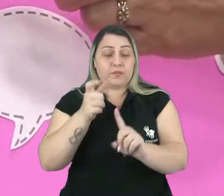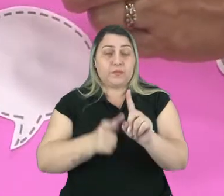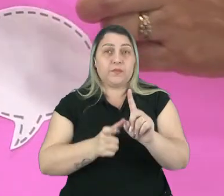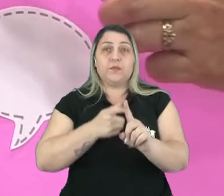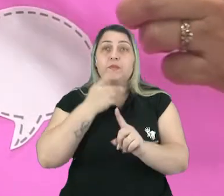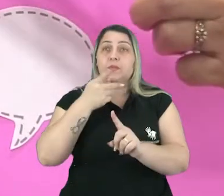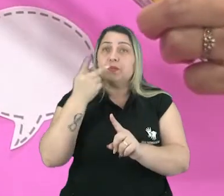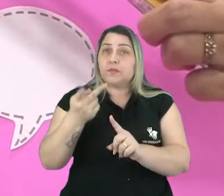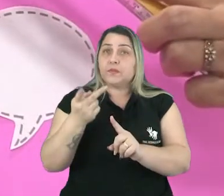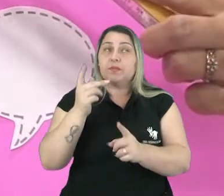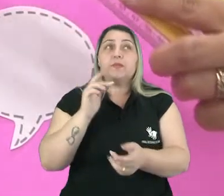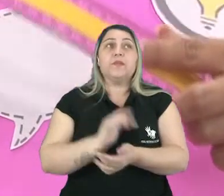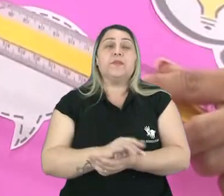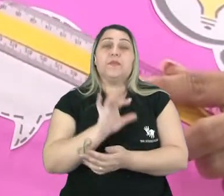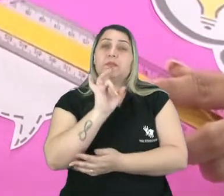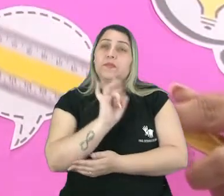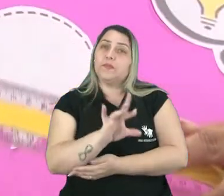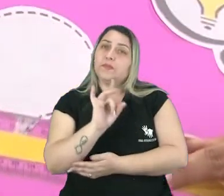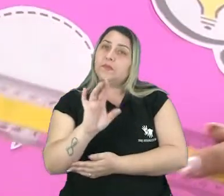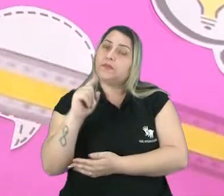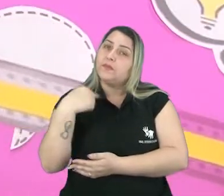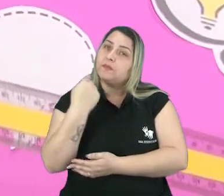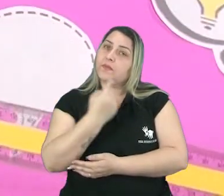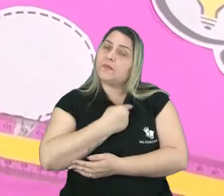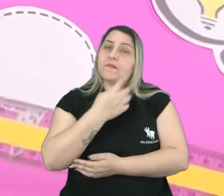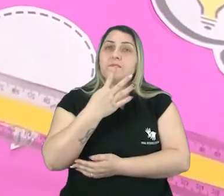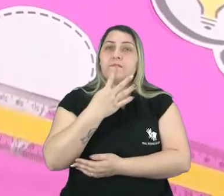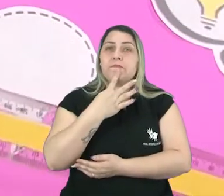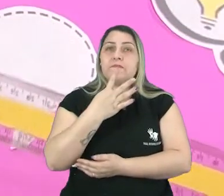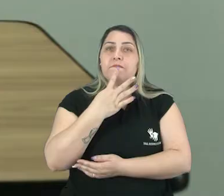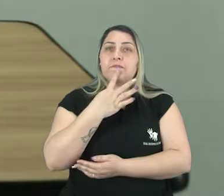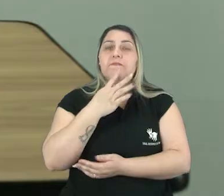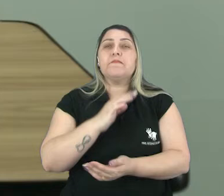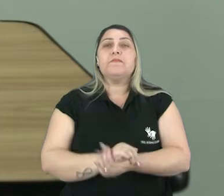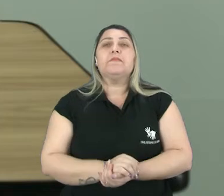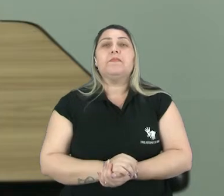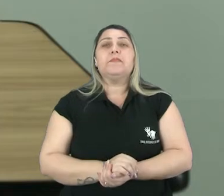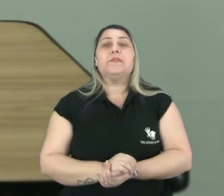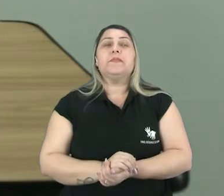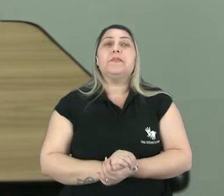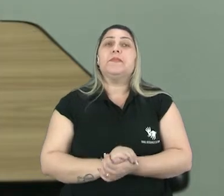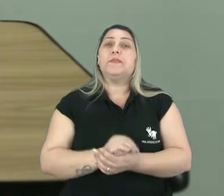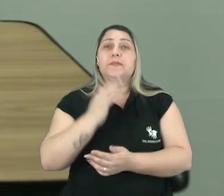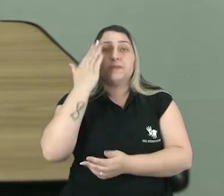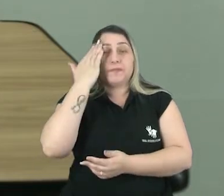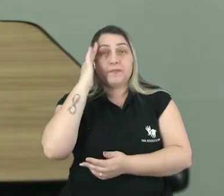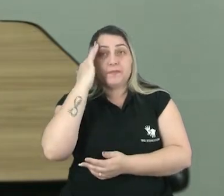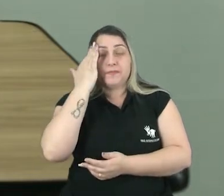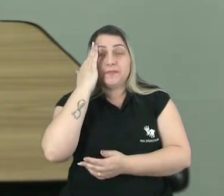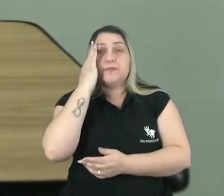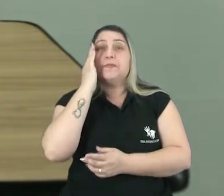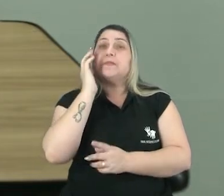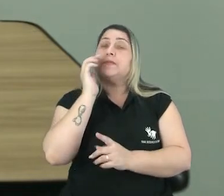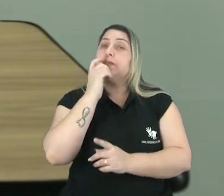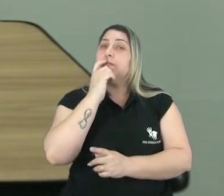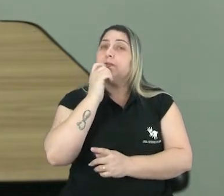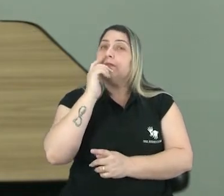estão fazendo. E a partir de cada quadrinho nós vamos conhecendo e vamos também compreendendo a